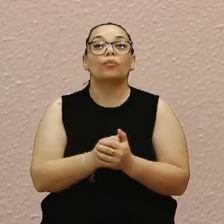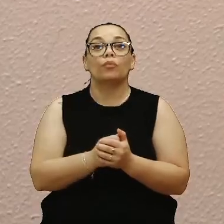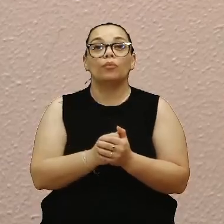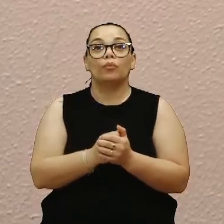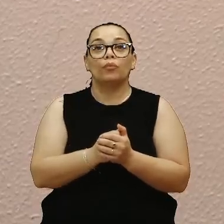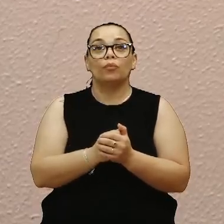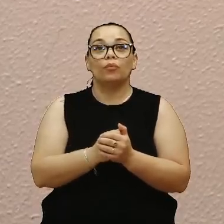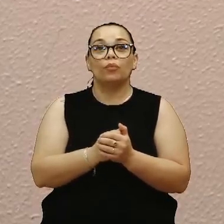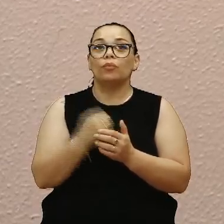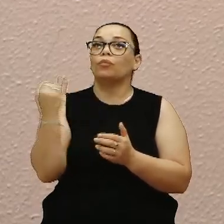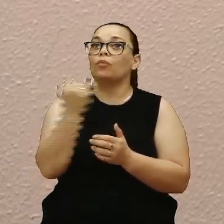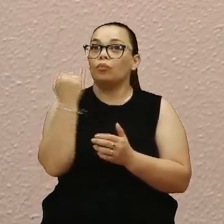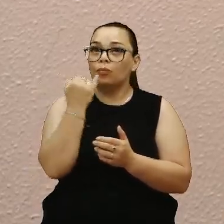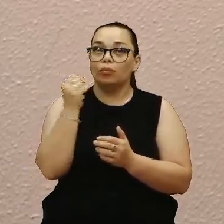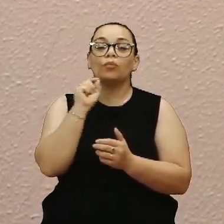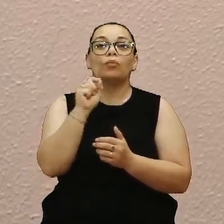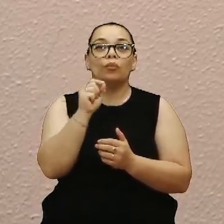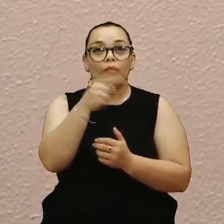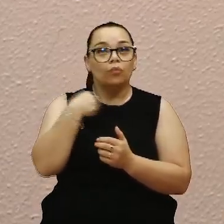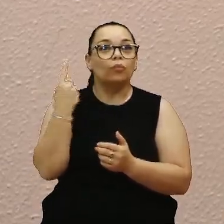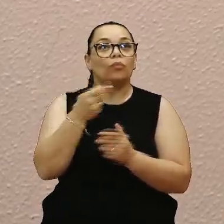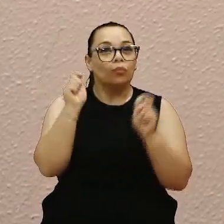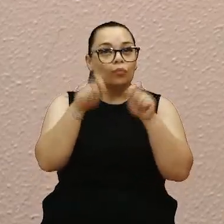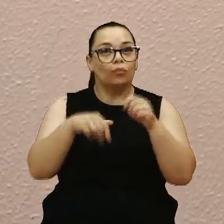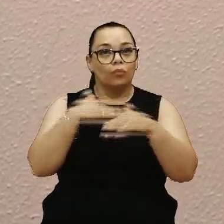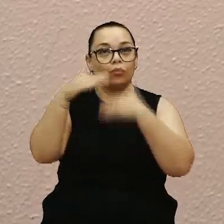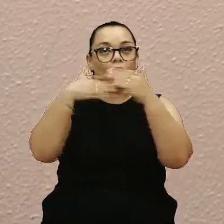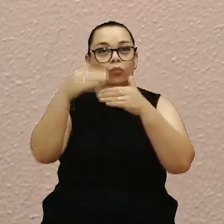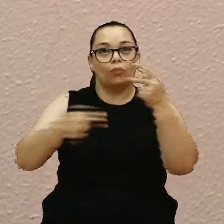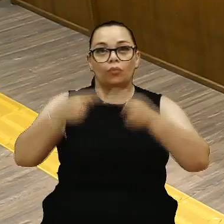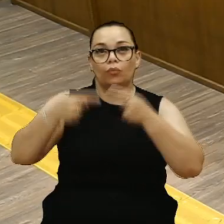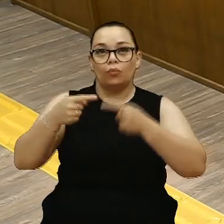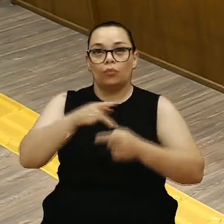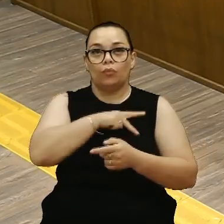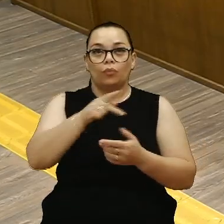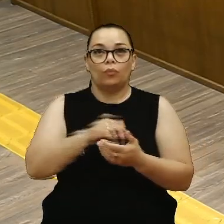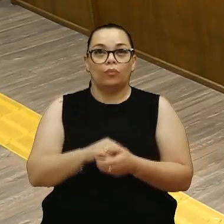considerem essa questão para que a gente possa avançar nesse debate. Obrigado, senhor presidente. Obrigado. Encerrar.